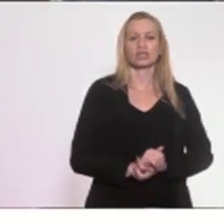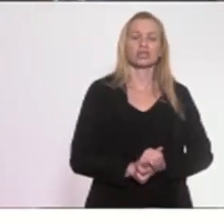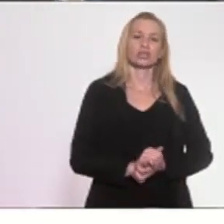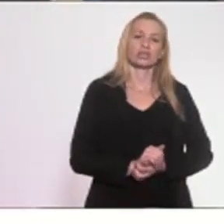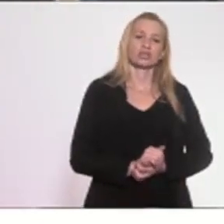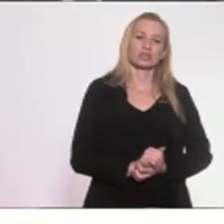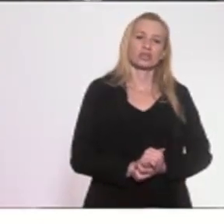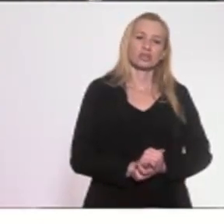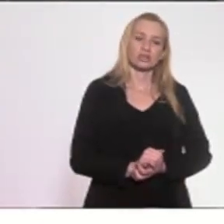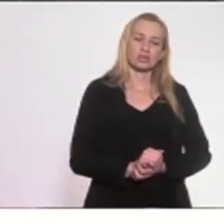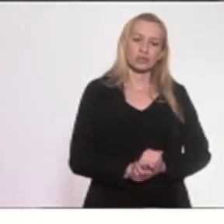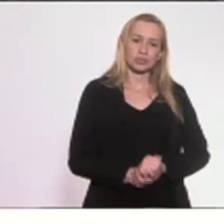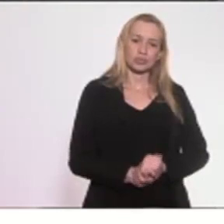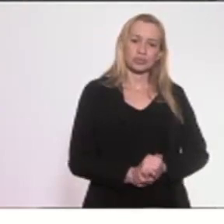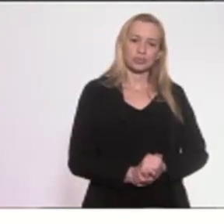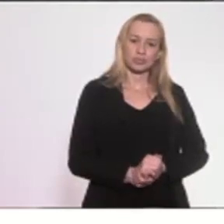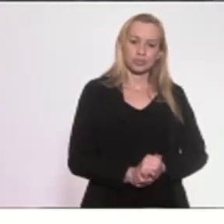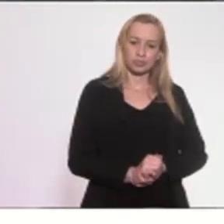funciona.